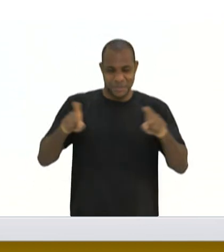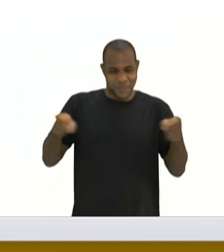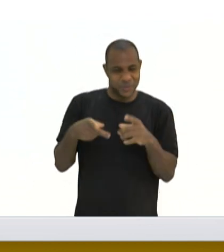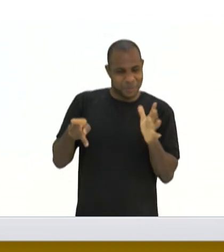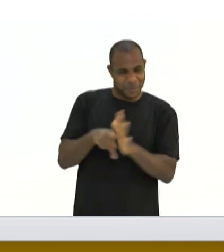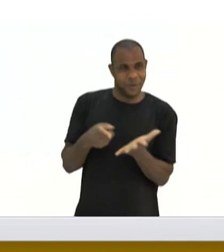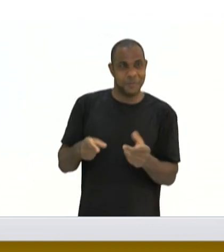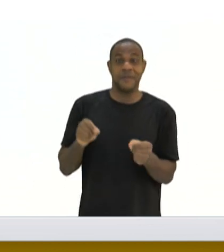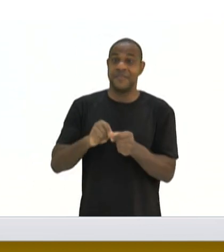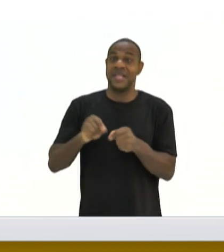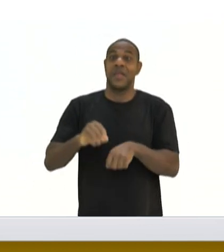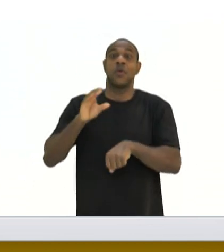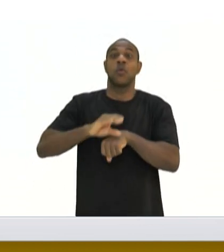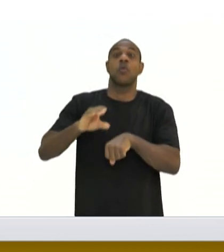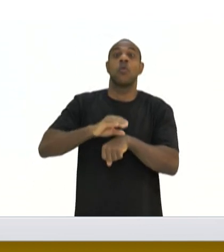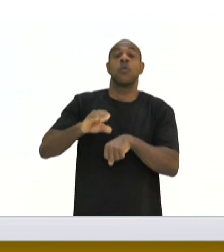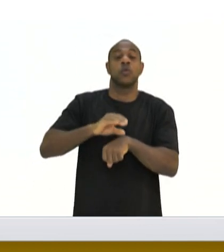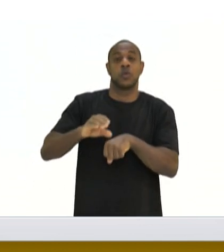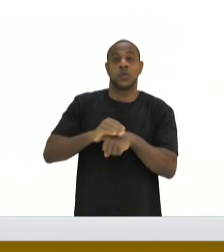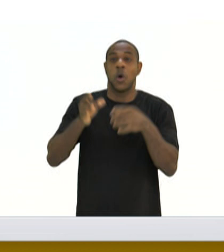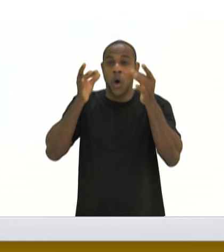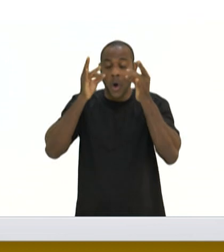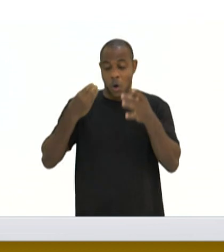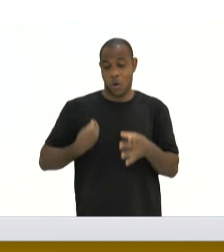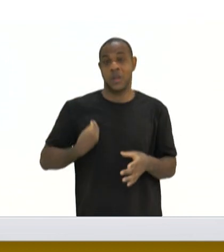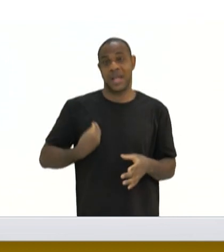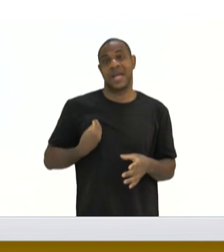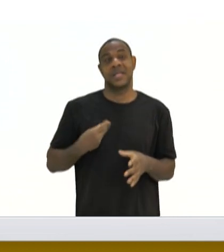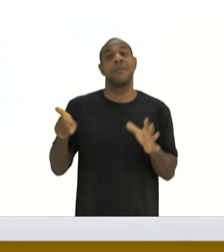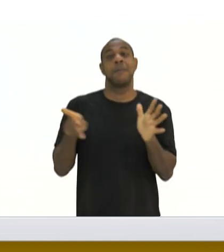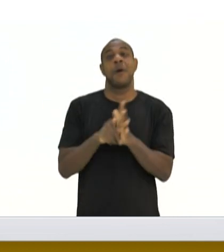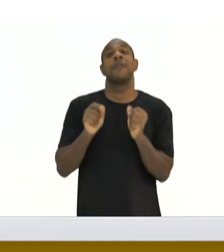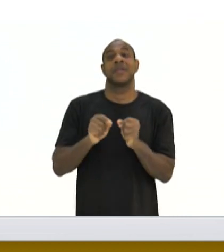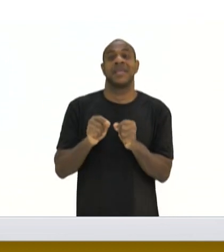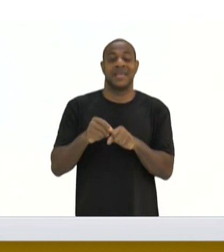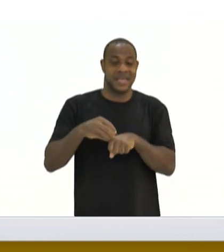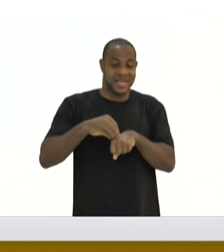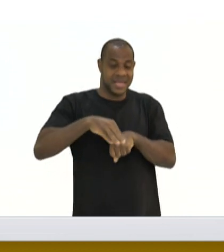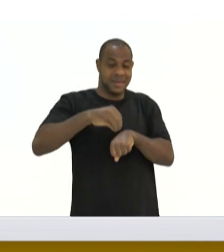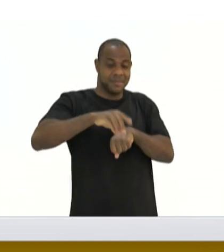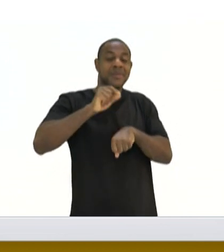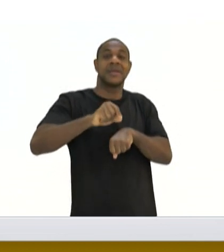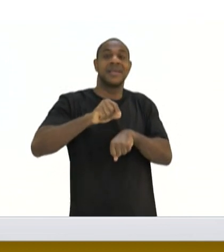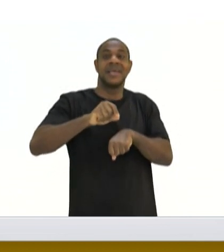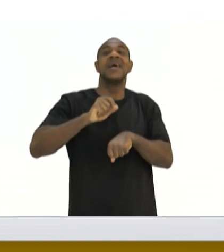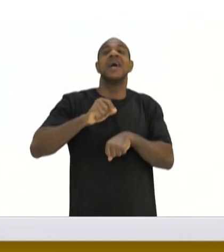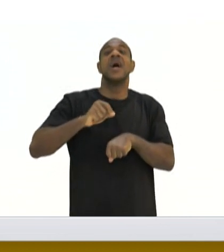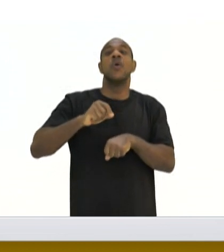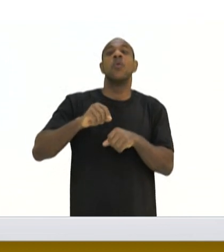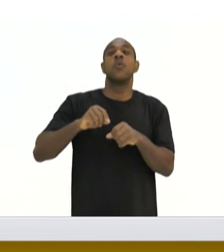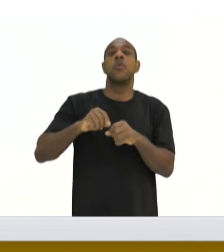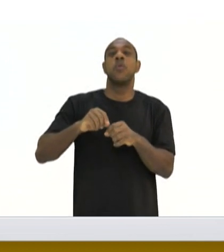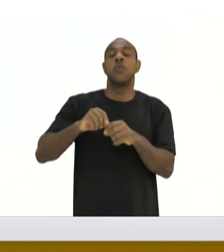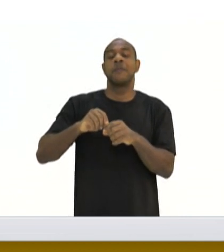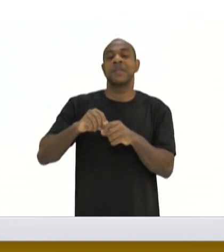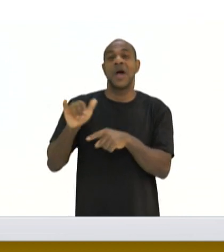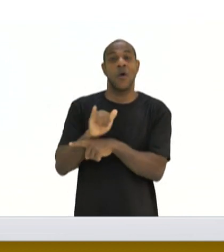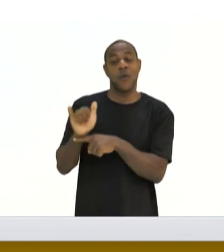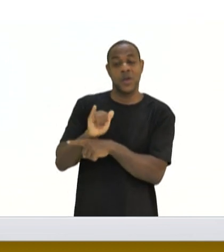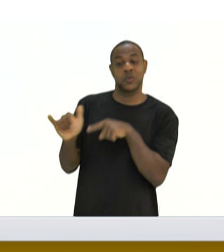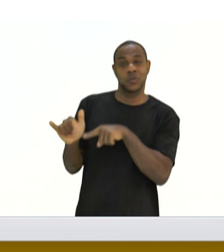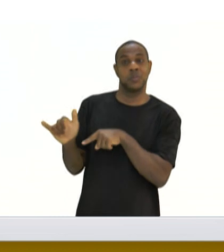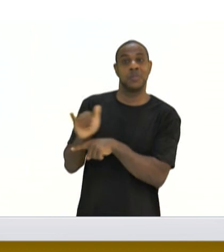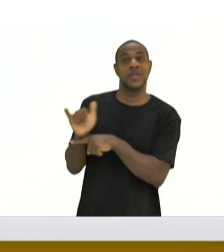fizeram um curso online promovido pelo YouTube no treinamento foram passados os